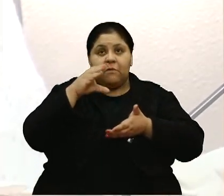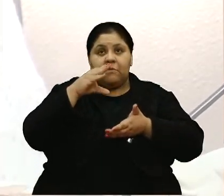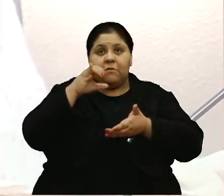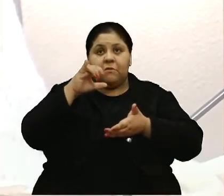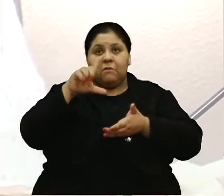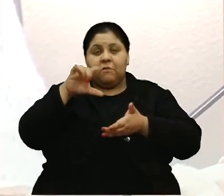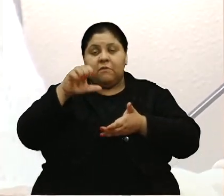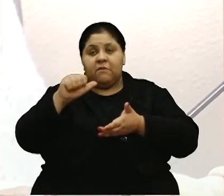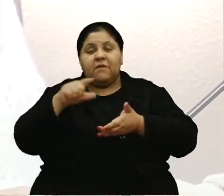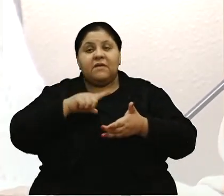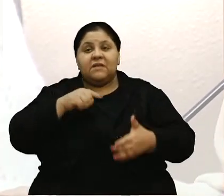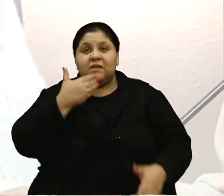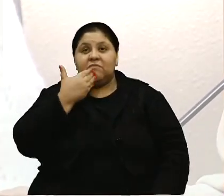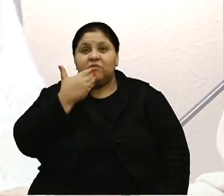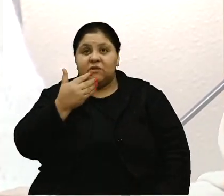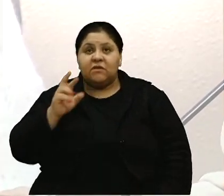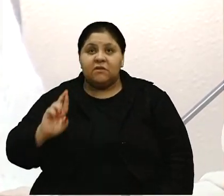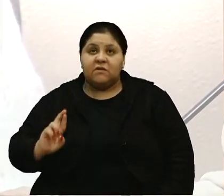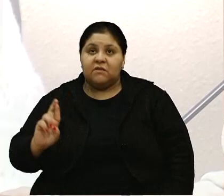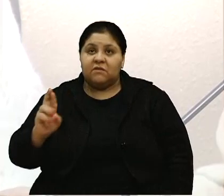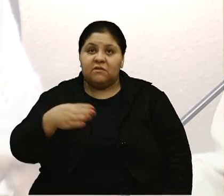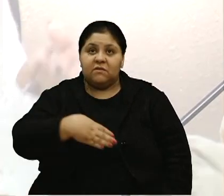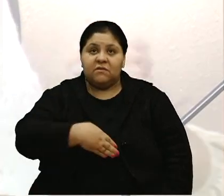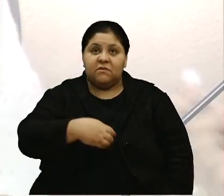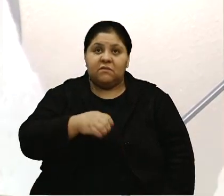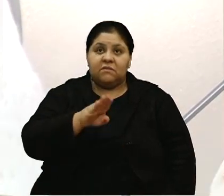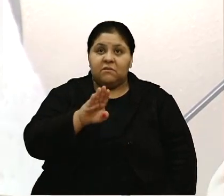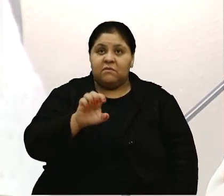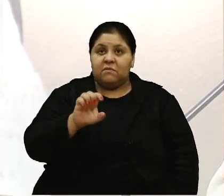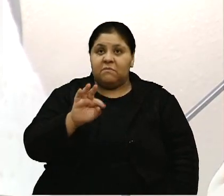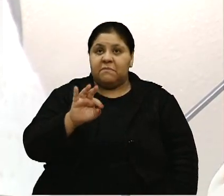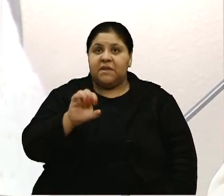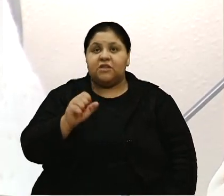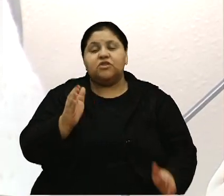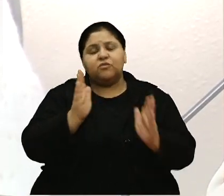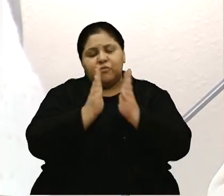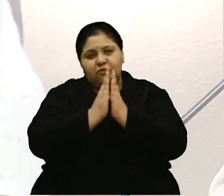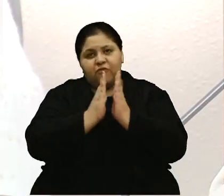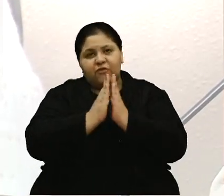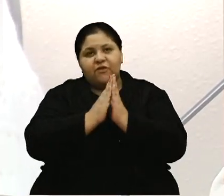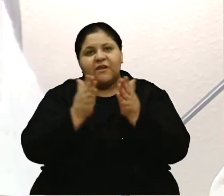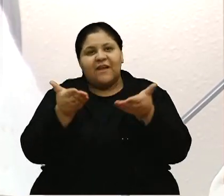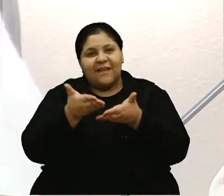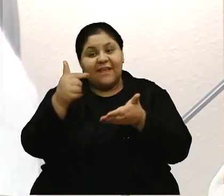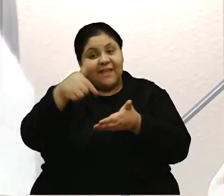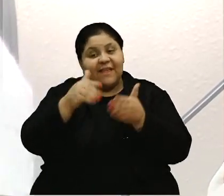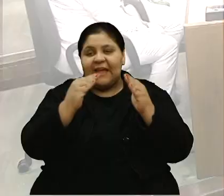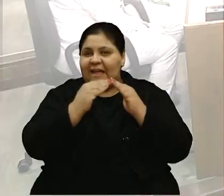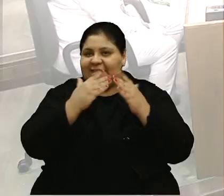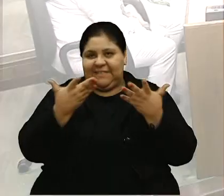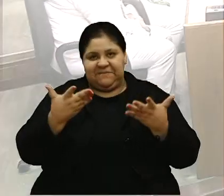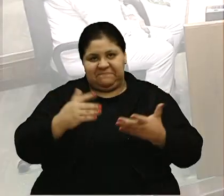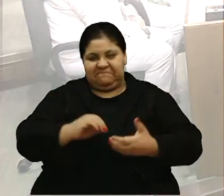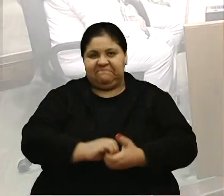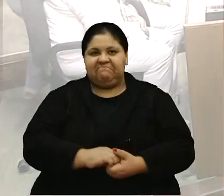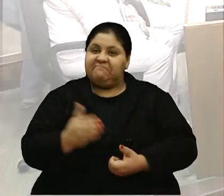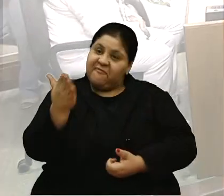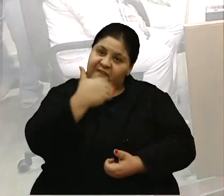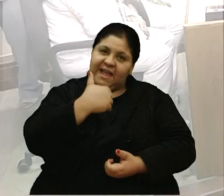também representando as filhas. A Beth queria falar um pouquinho, então, por favor, Beth, nós estamos em casa.